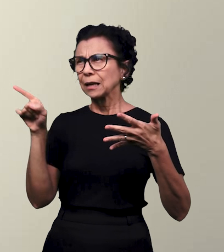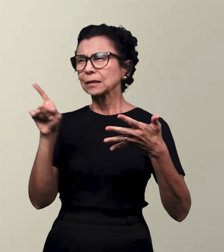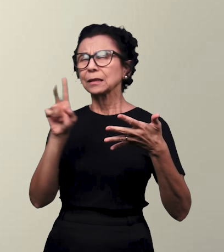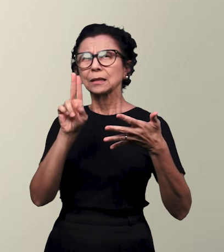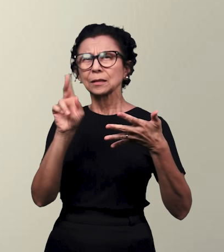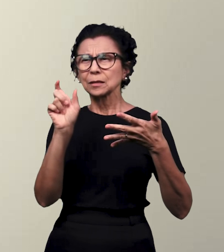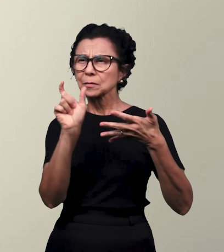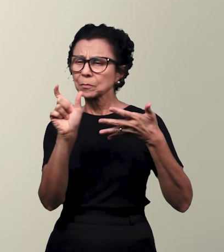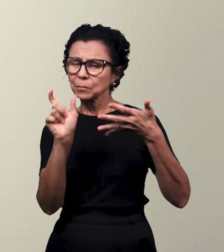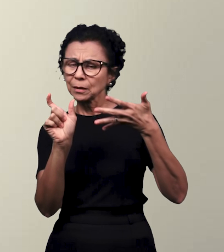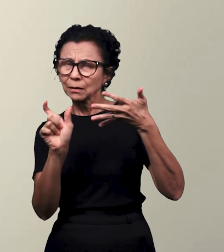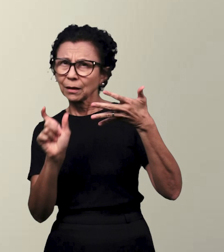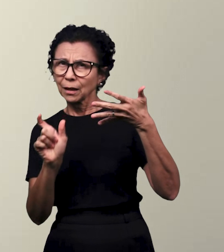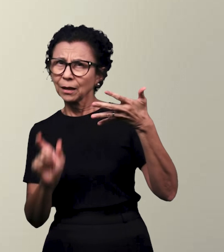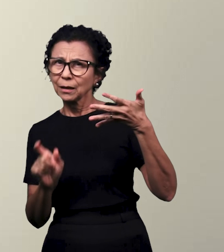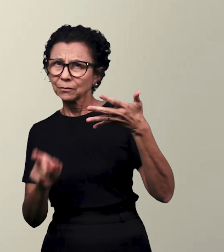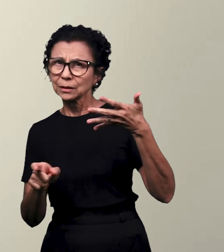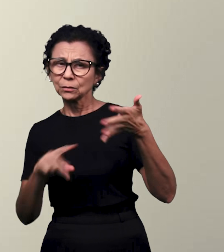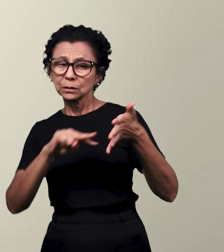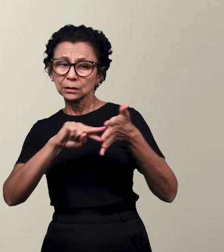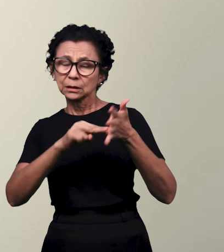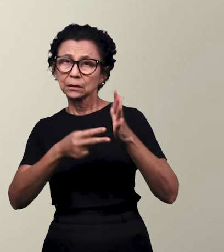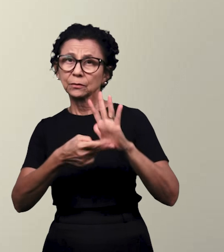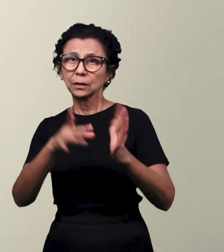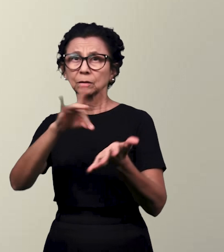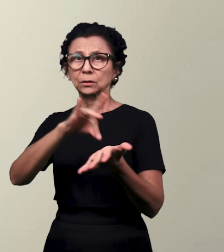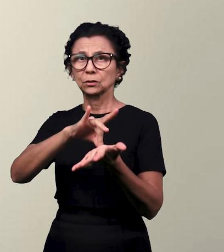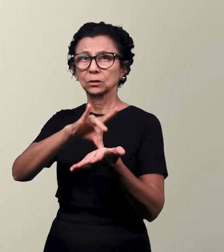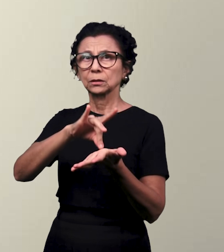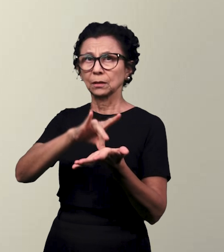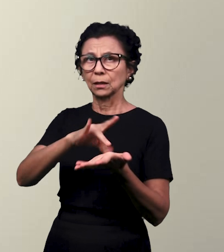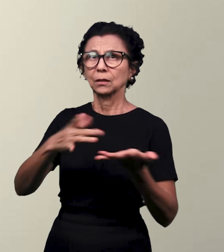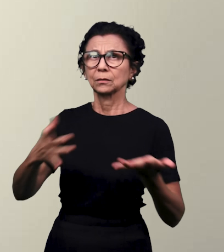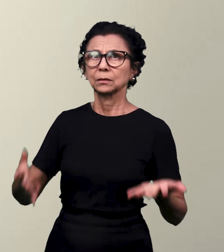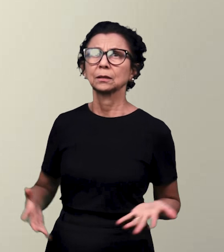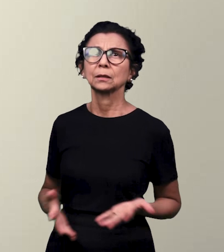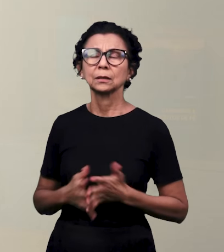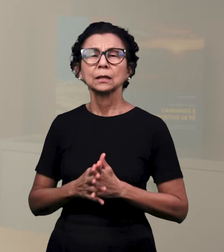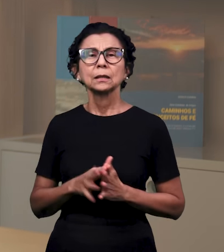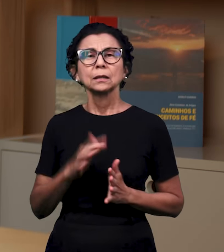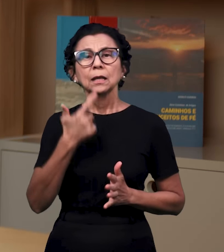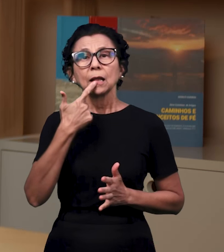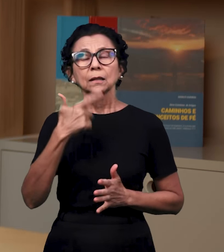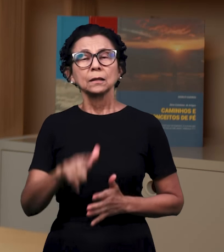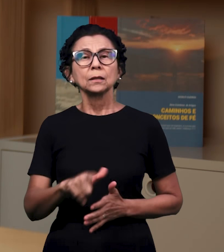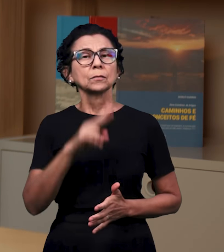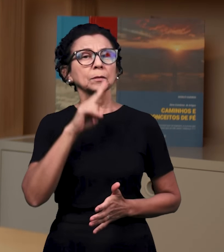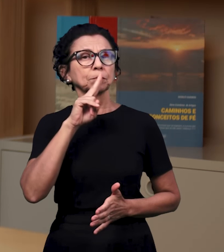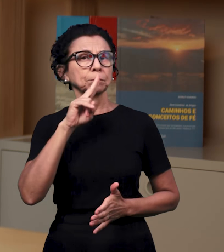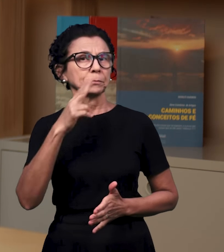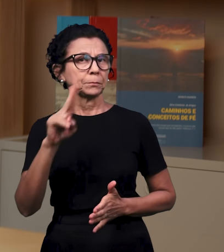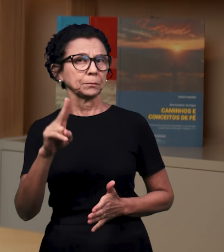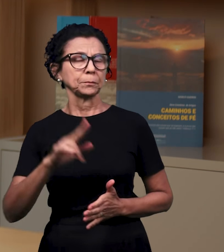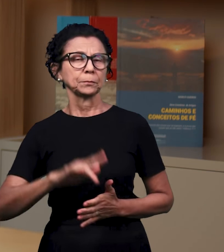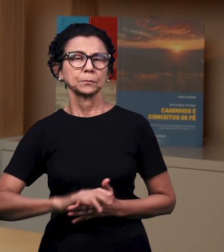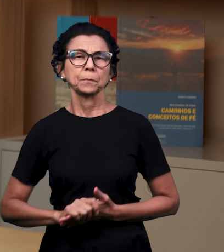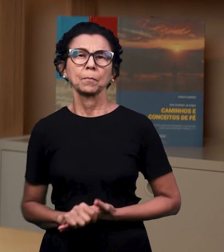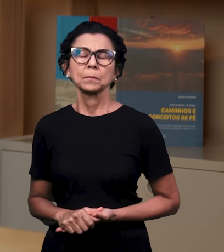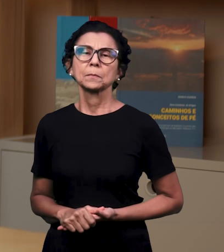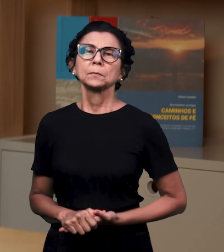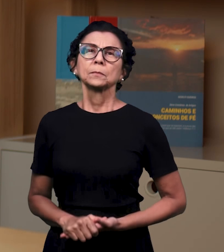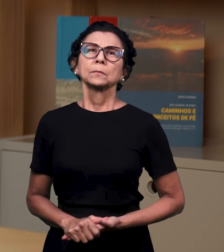nomes, destas festas, né, no original da palavra, que é em hebraico. Nós vamos abordar hoje aqui, com